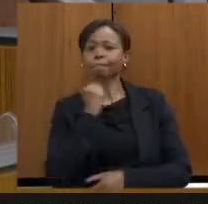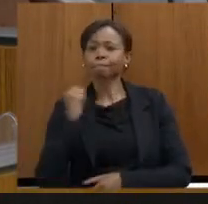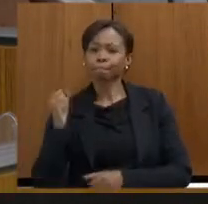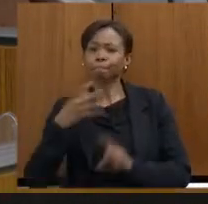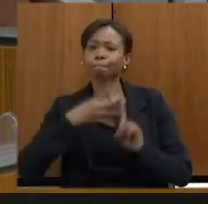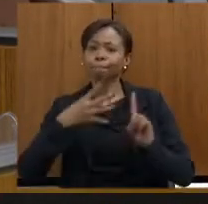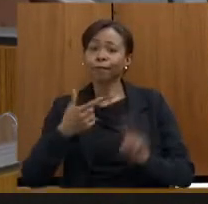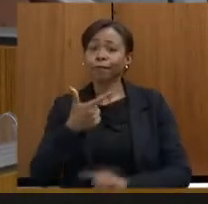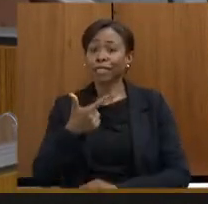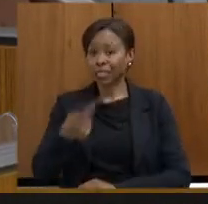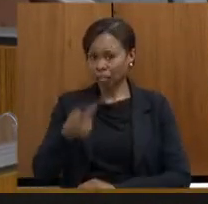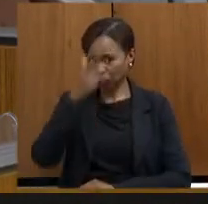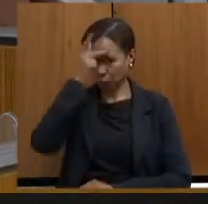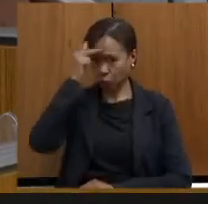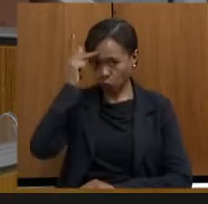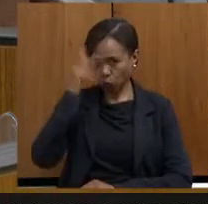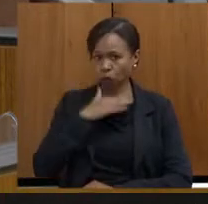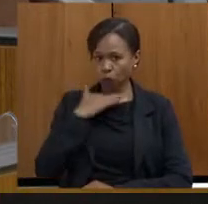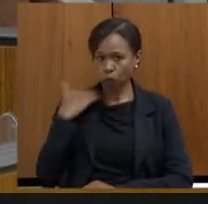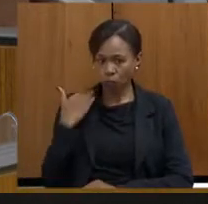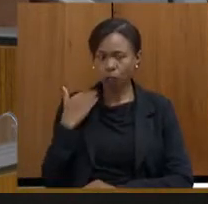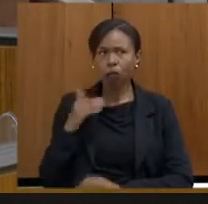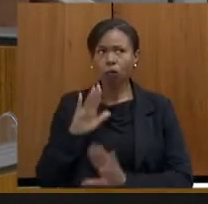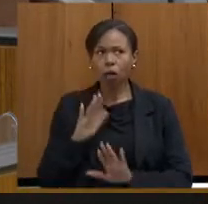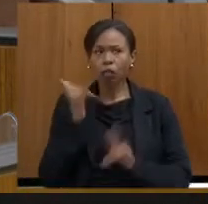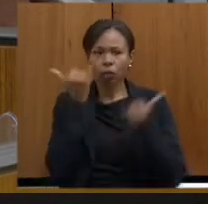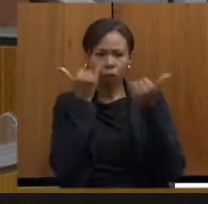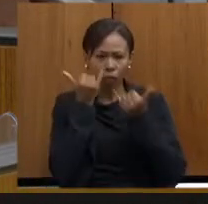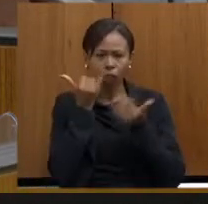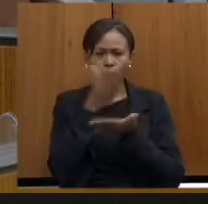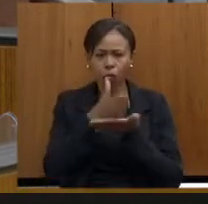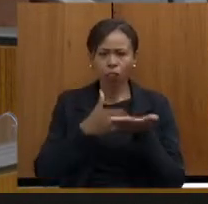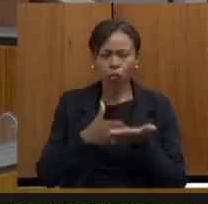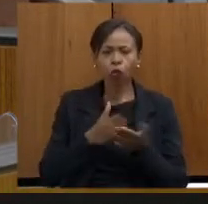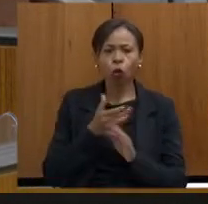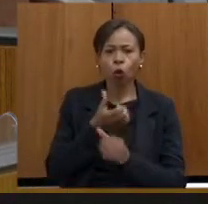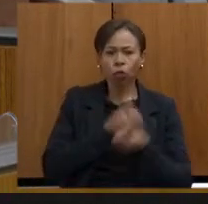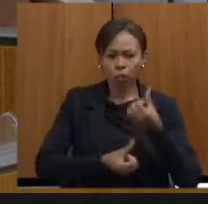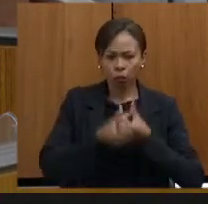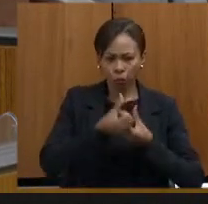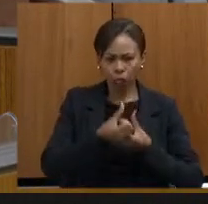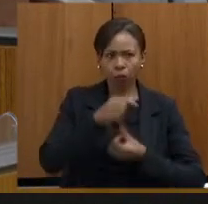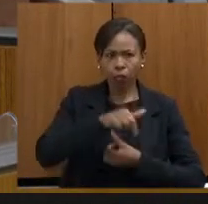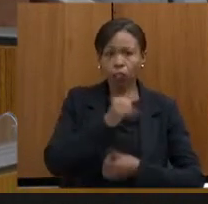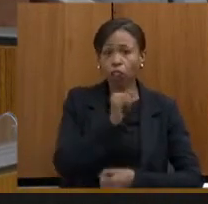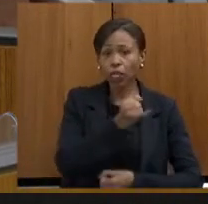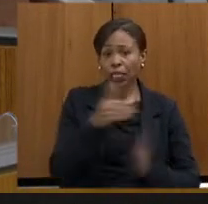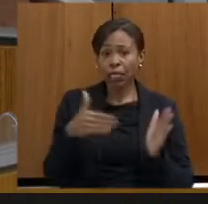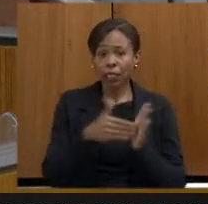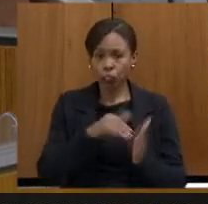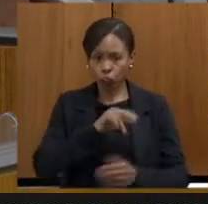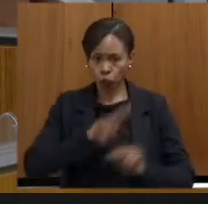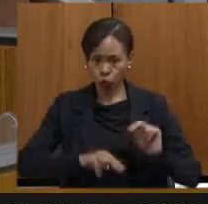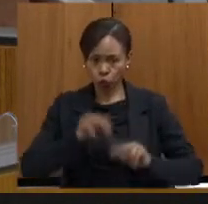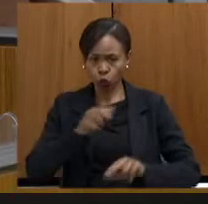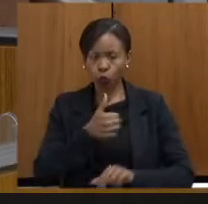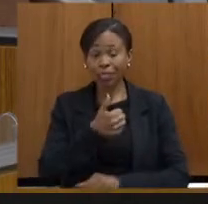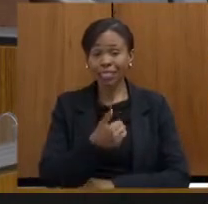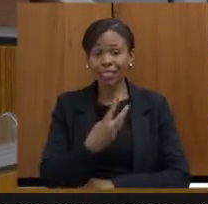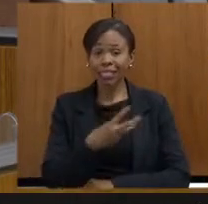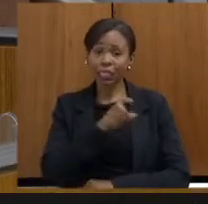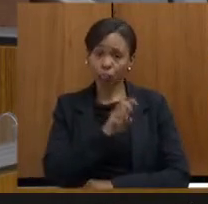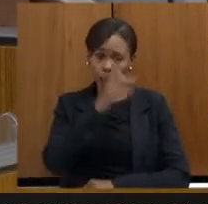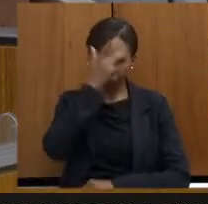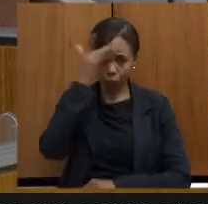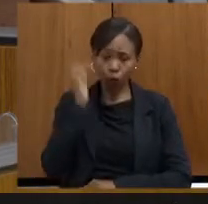27 vidas perdidas. Agora, considerando os dados parciais do primeiro semestre desse ano, janeiro a junho, foram 135